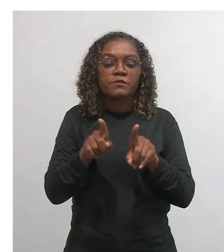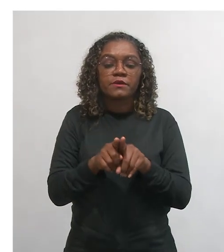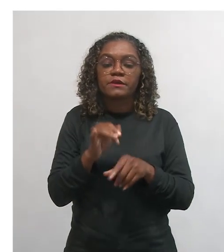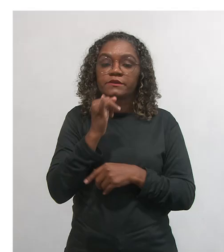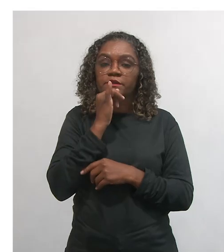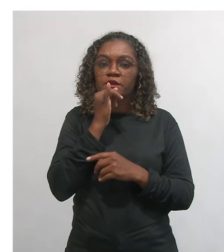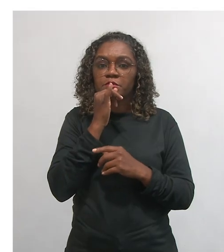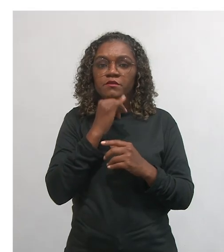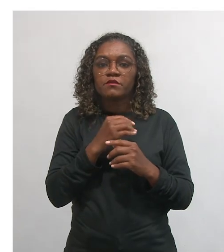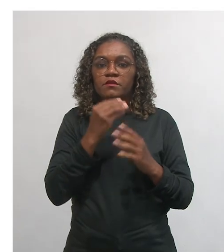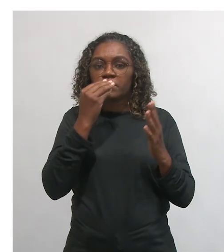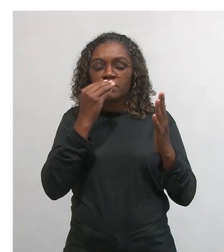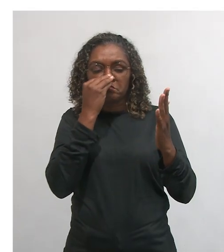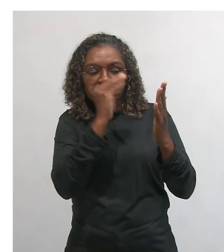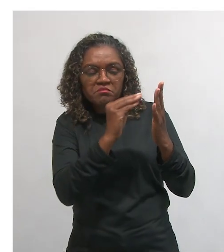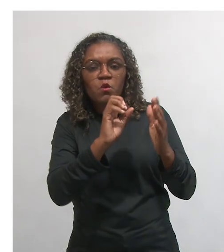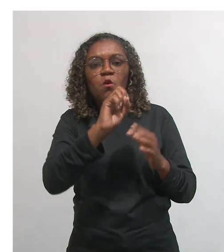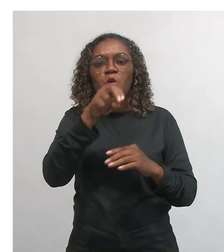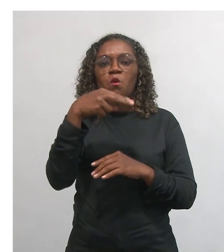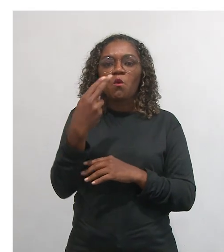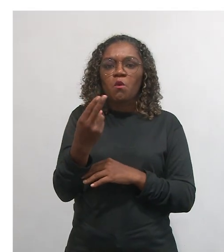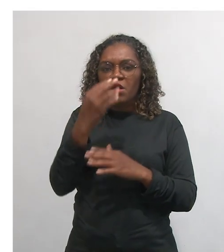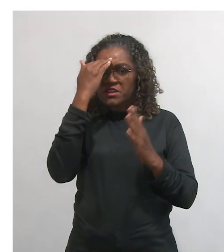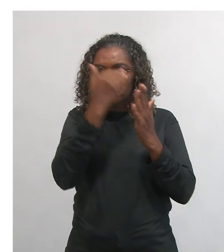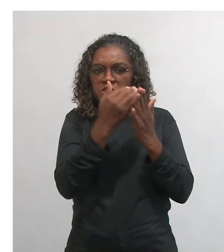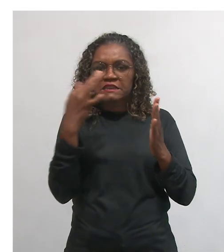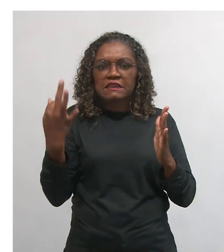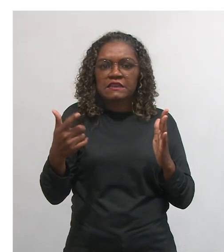essas regras? Então, essas